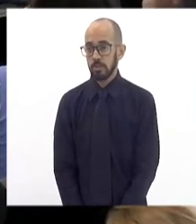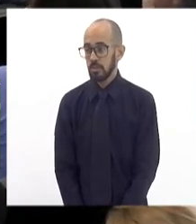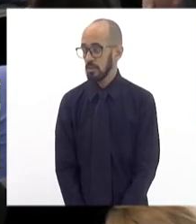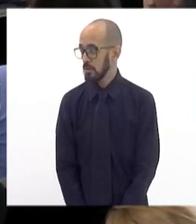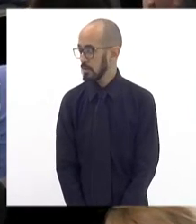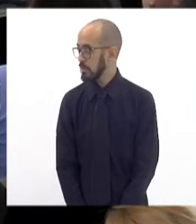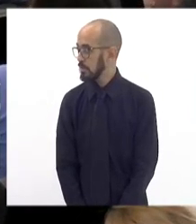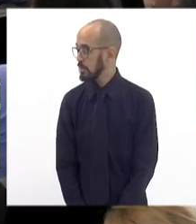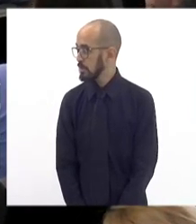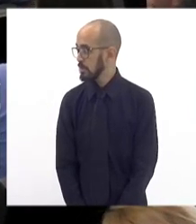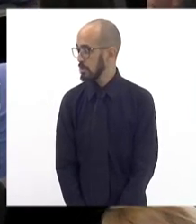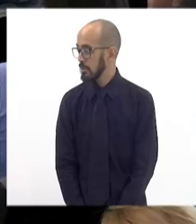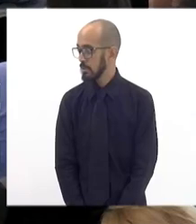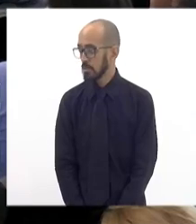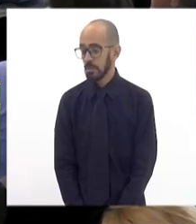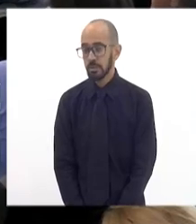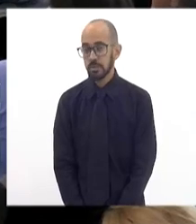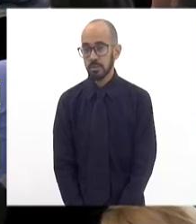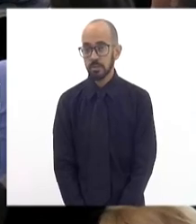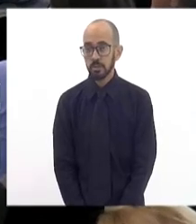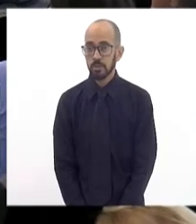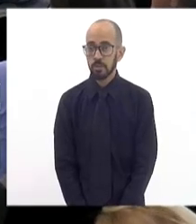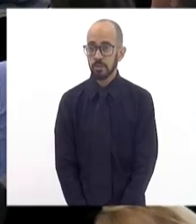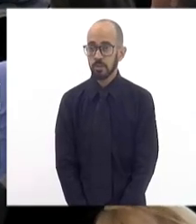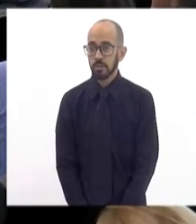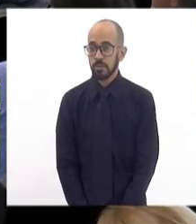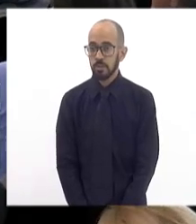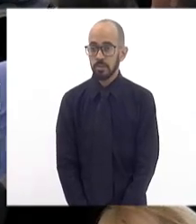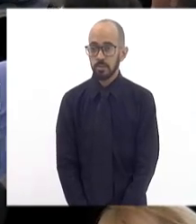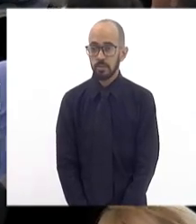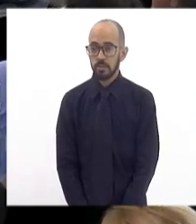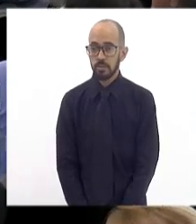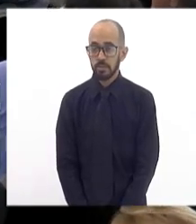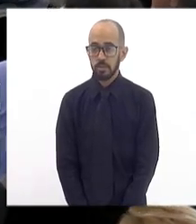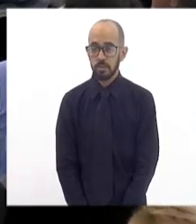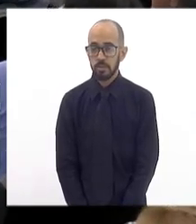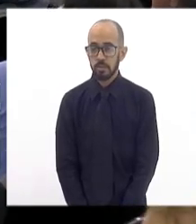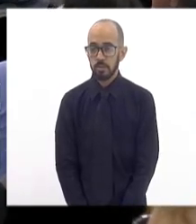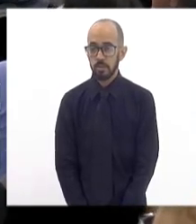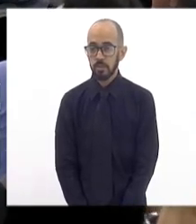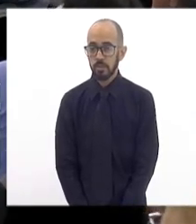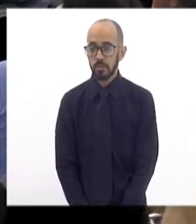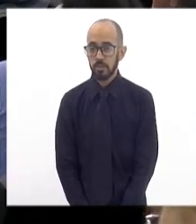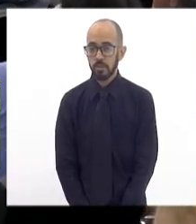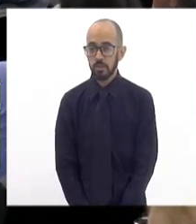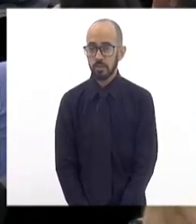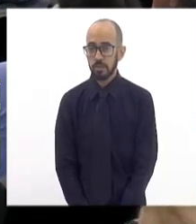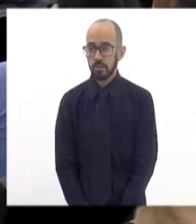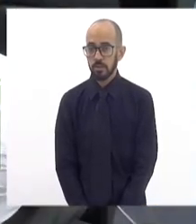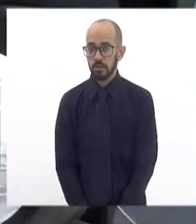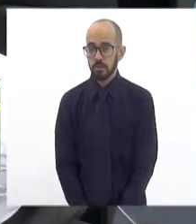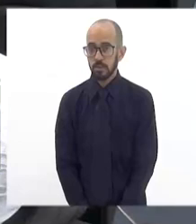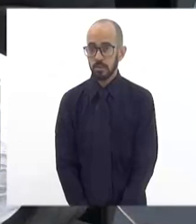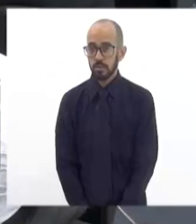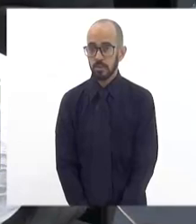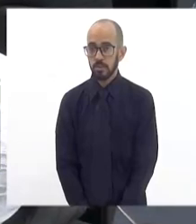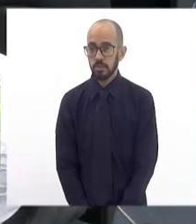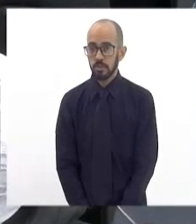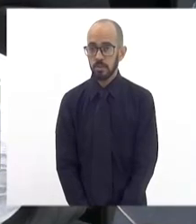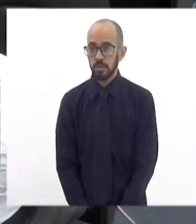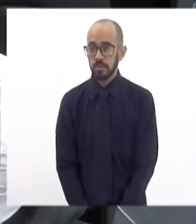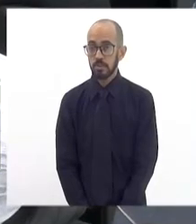tu está na casa de você sim é apresentação não não tá bom cinco minutos consegue